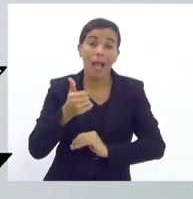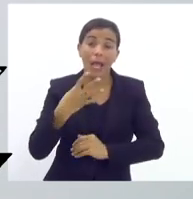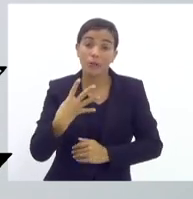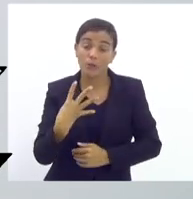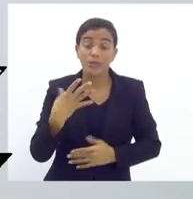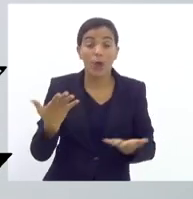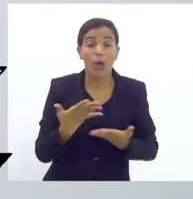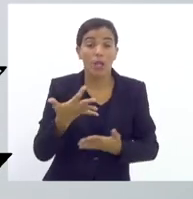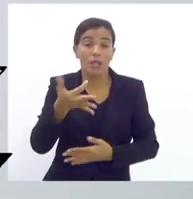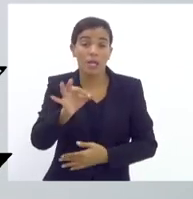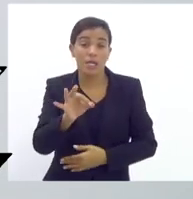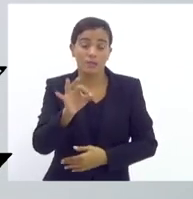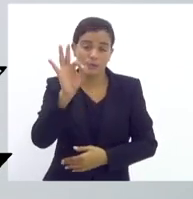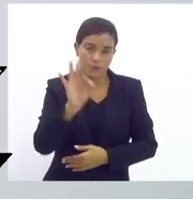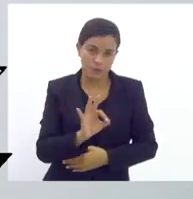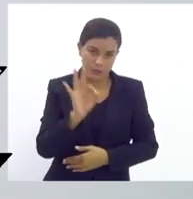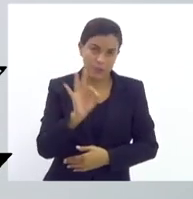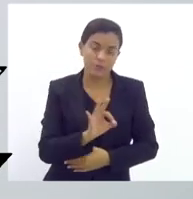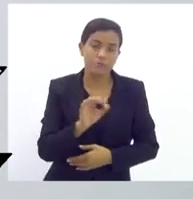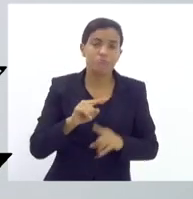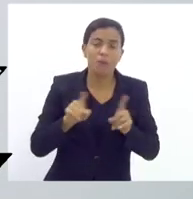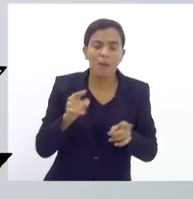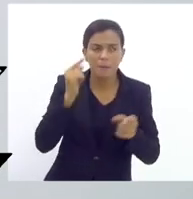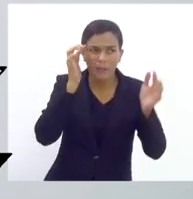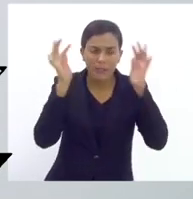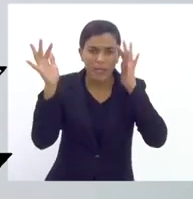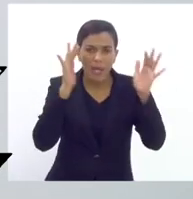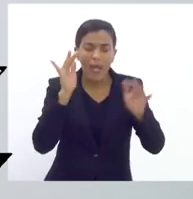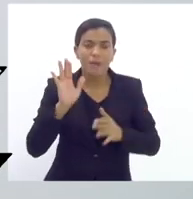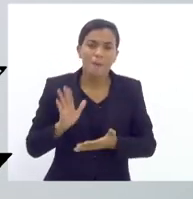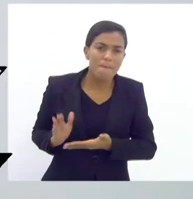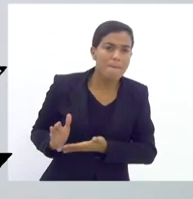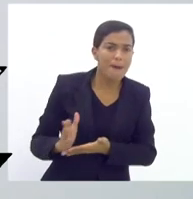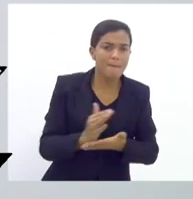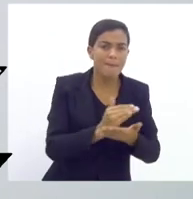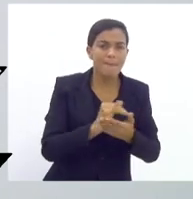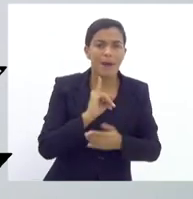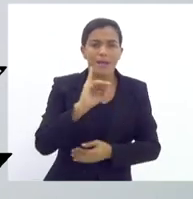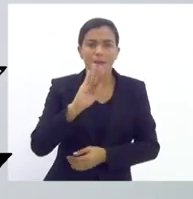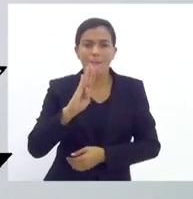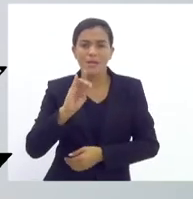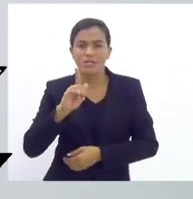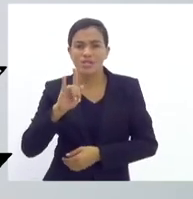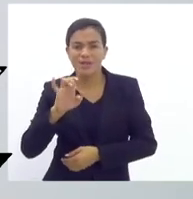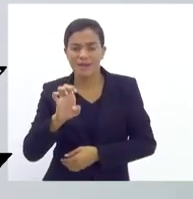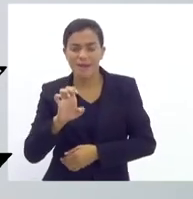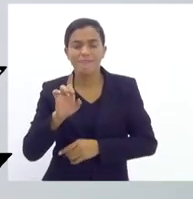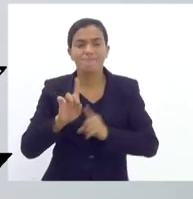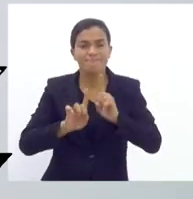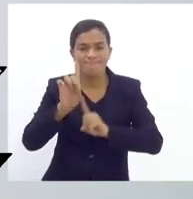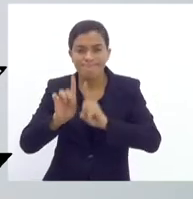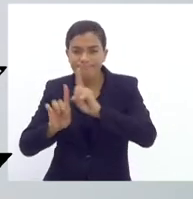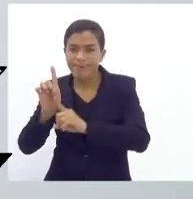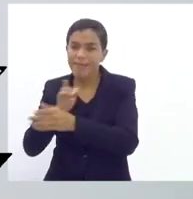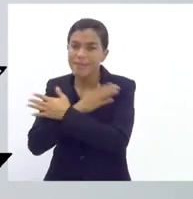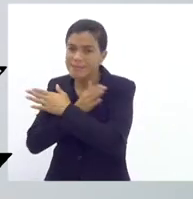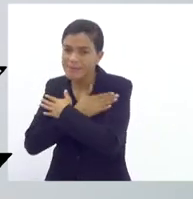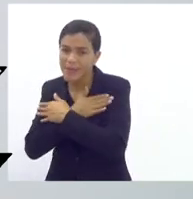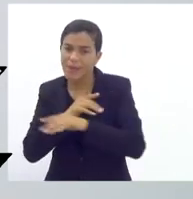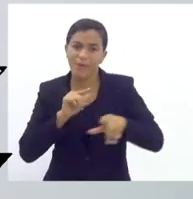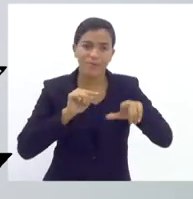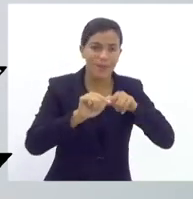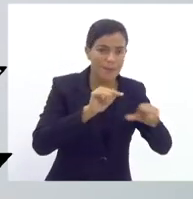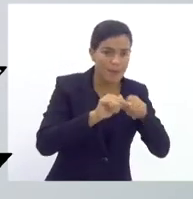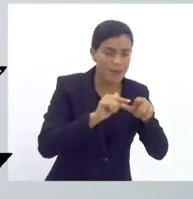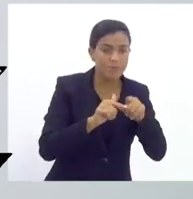10 só que a gente tem que pensar o seguinte quando o IBGE faz o levantamento da taxa de emprego desemprego na taxa